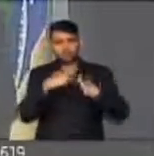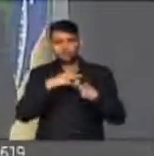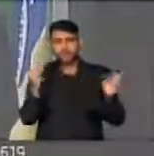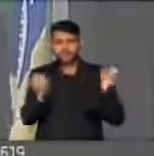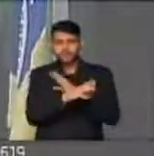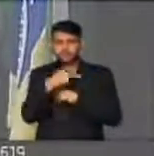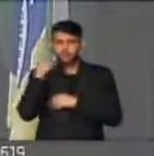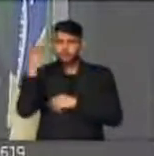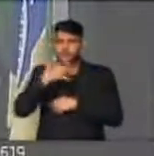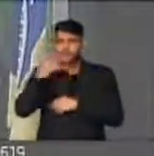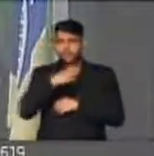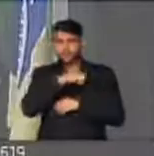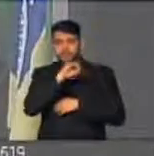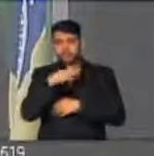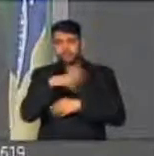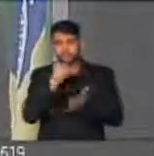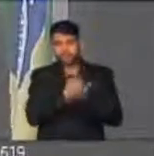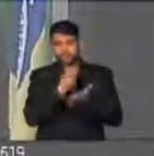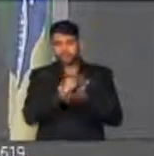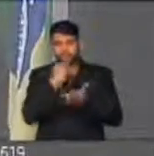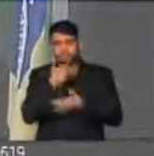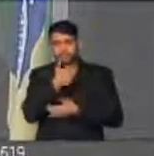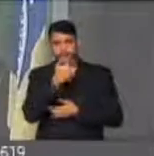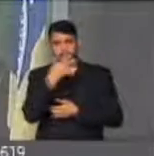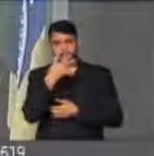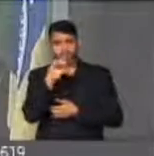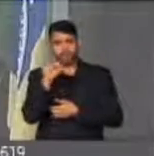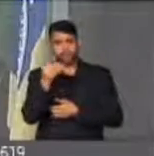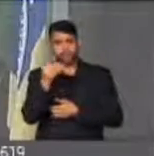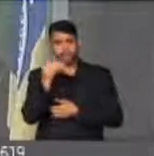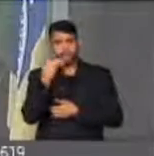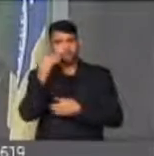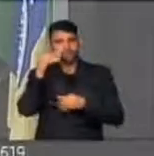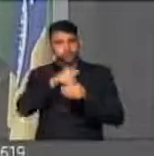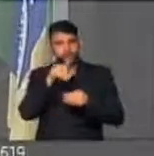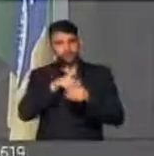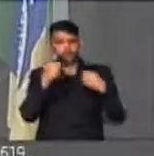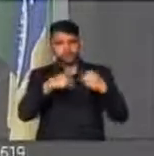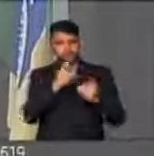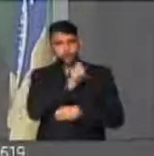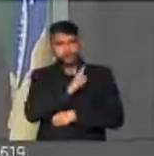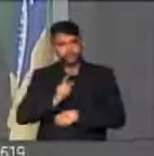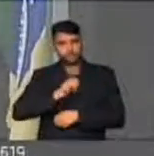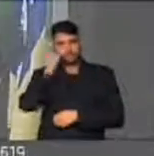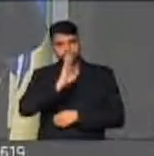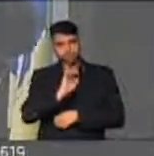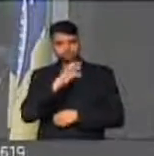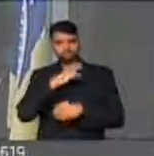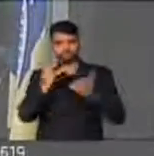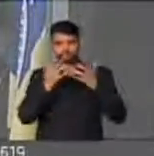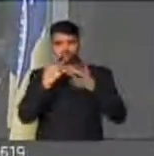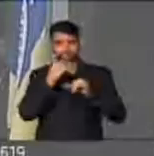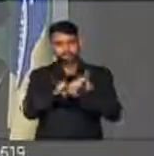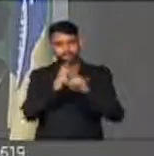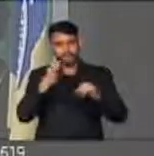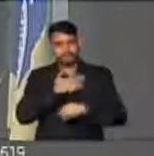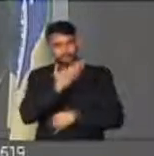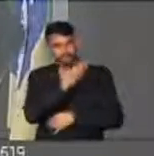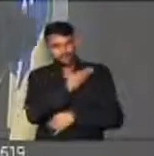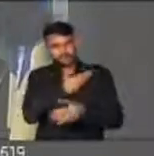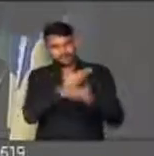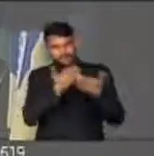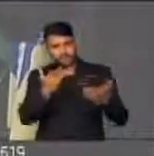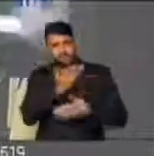o seguinte: se alega sempre que ela teve 54 milhões de votos e que por isso deve governar, e eu quero dizer aos meus